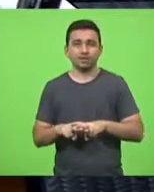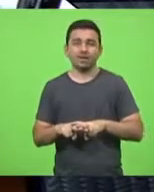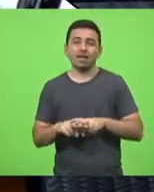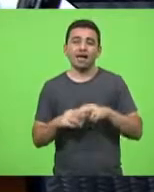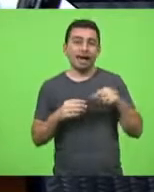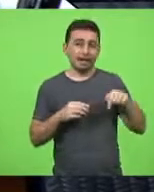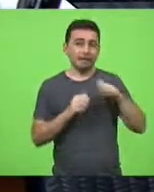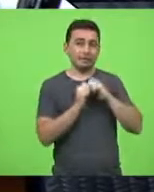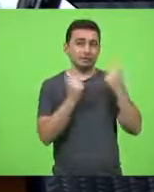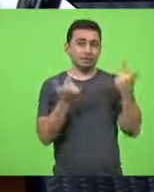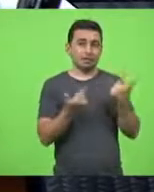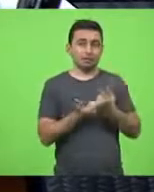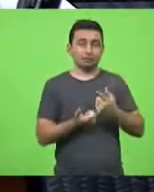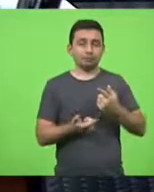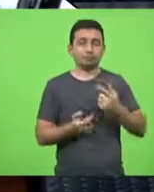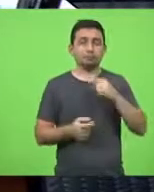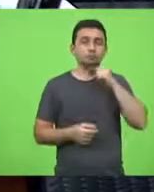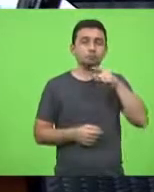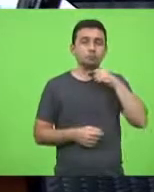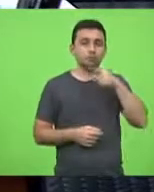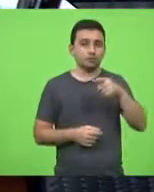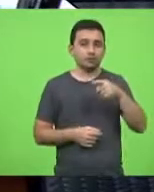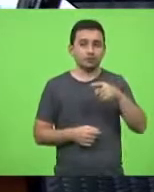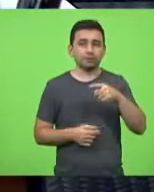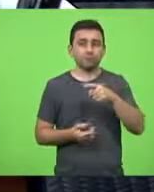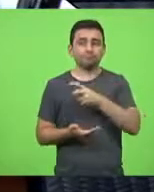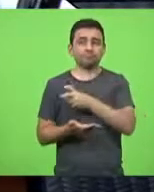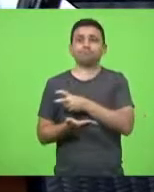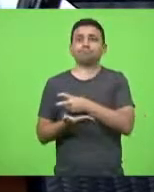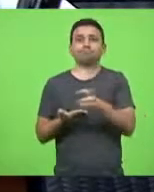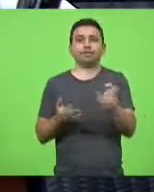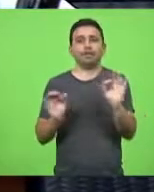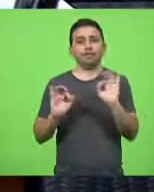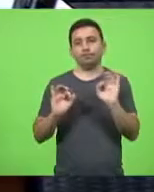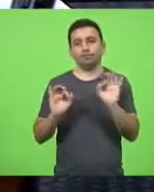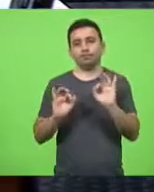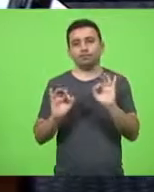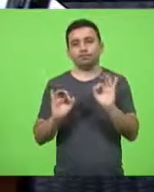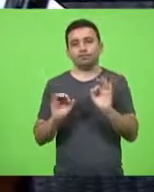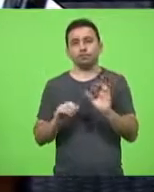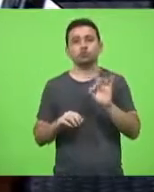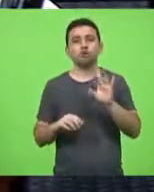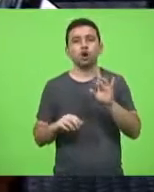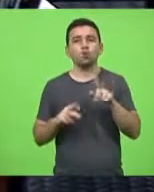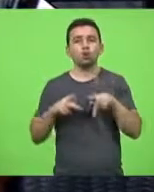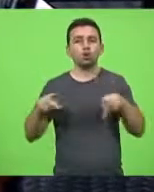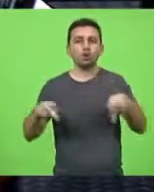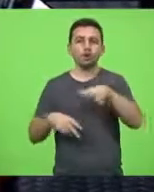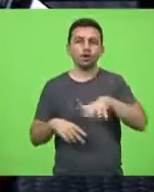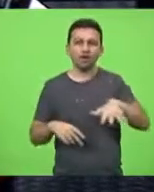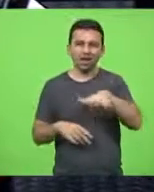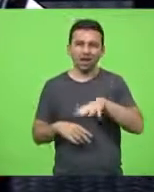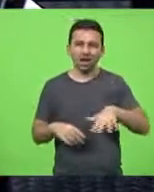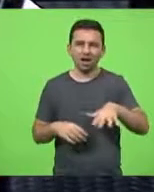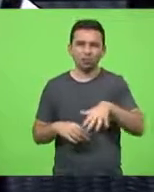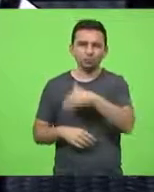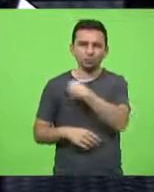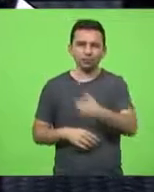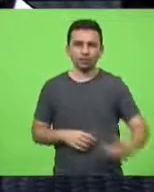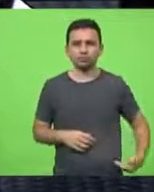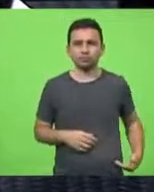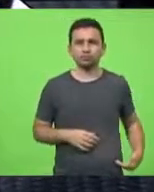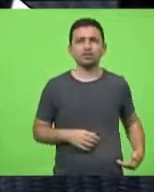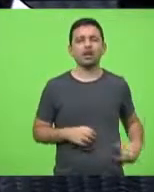poderia apreciar o impeachment em crime. Só a Procuradoria-Geral da República é que